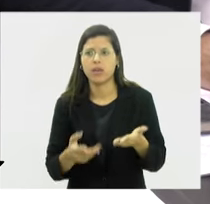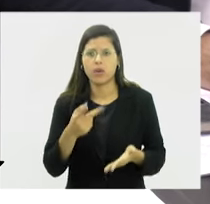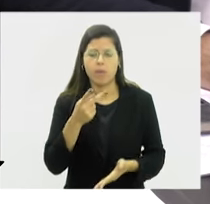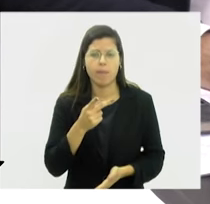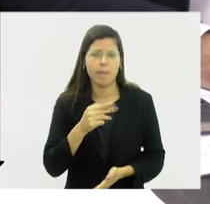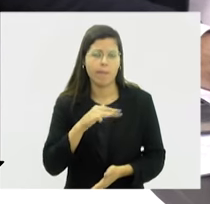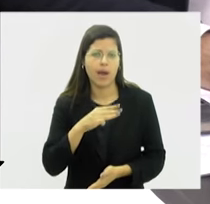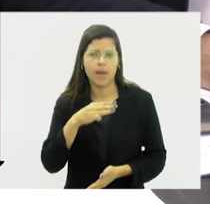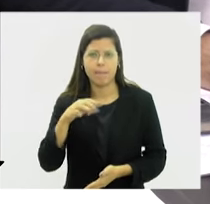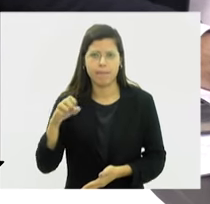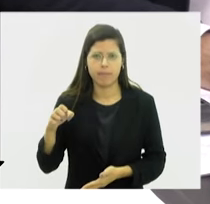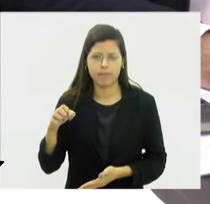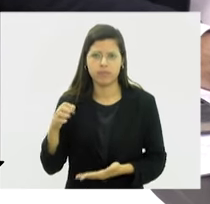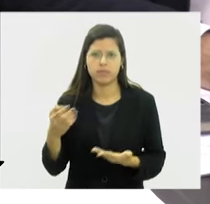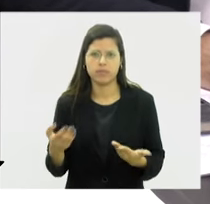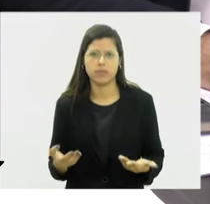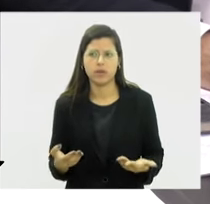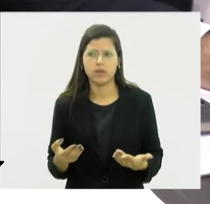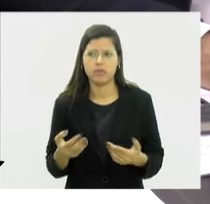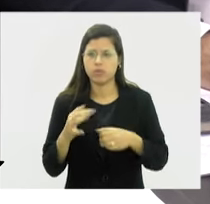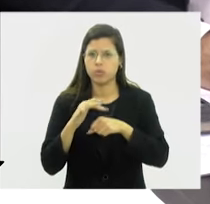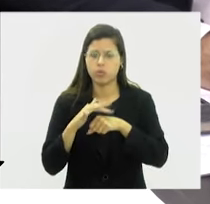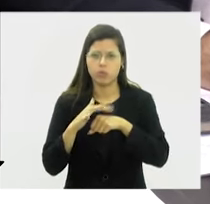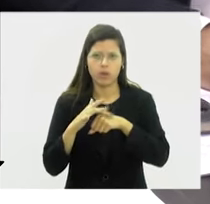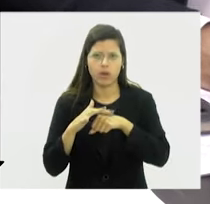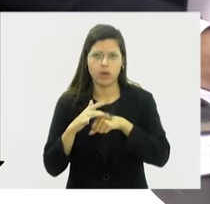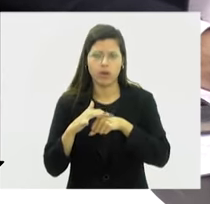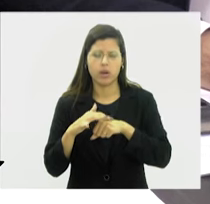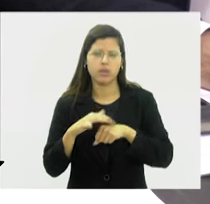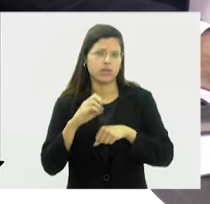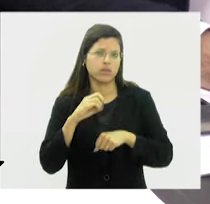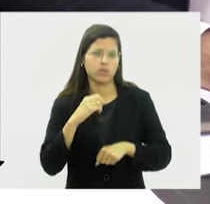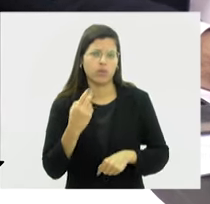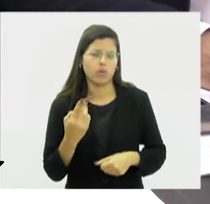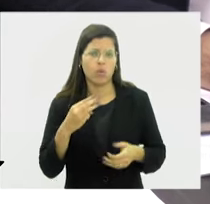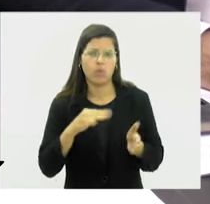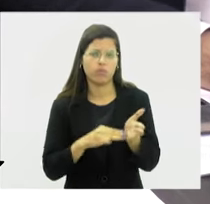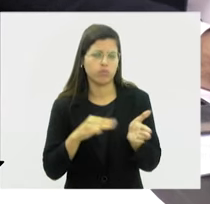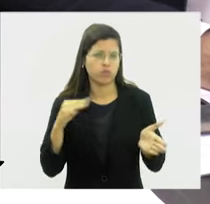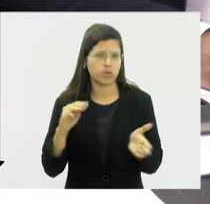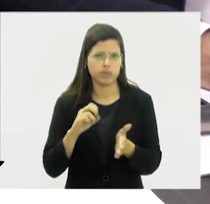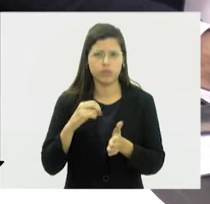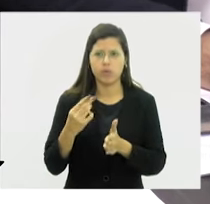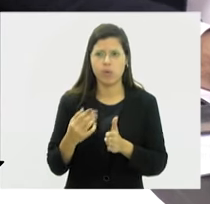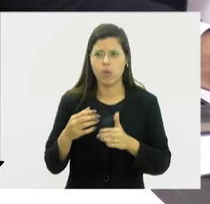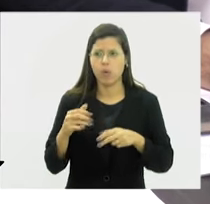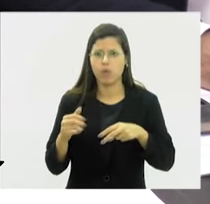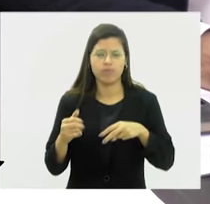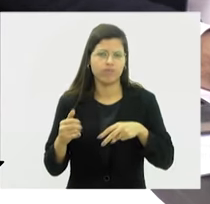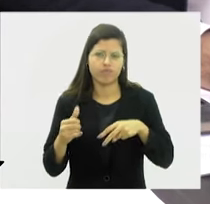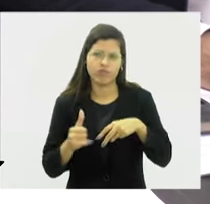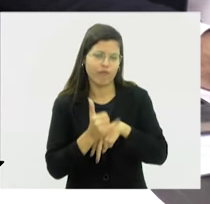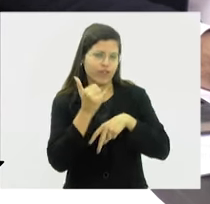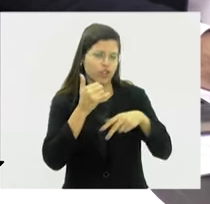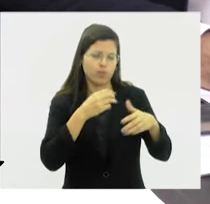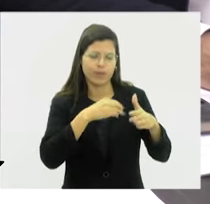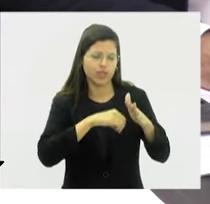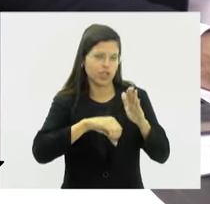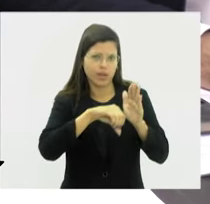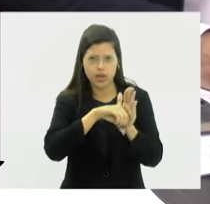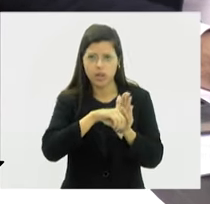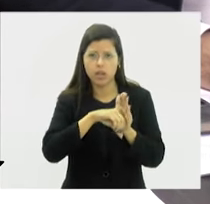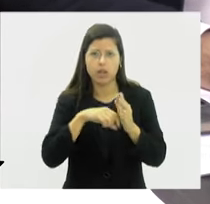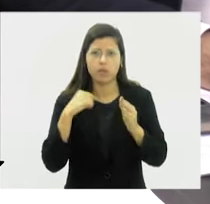responsáveis por tal doença ou por tal motivo, ou vítima de crime. E aí nós vamos estar segmentando